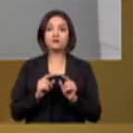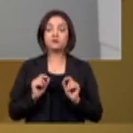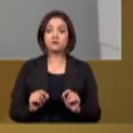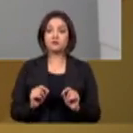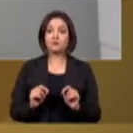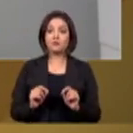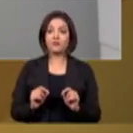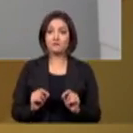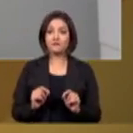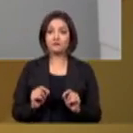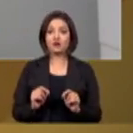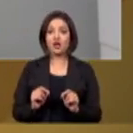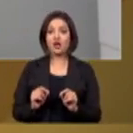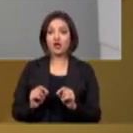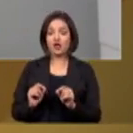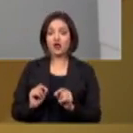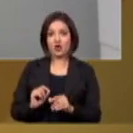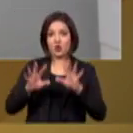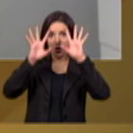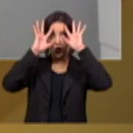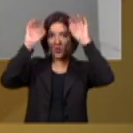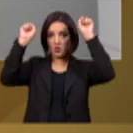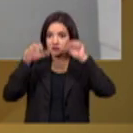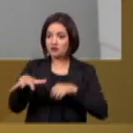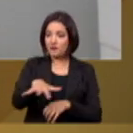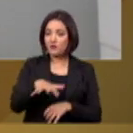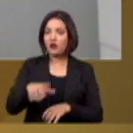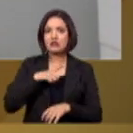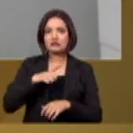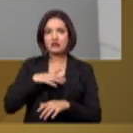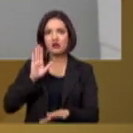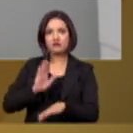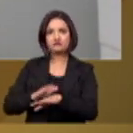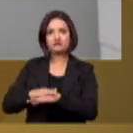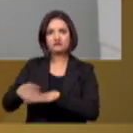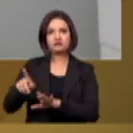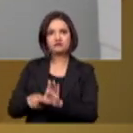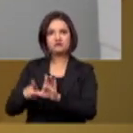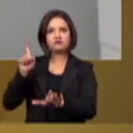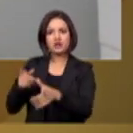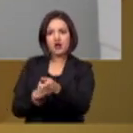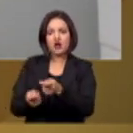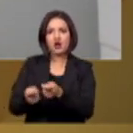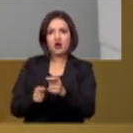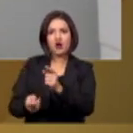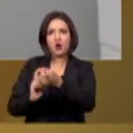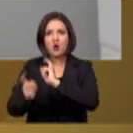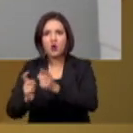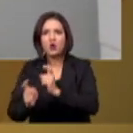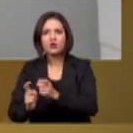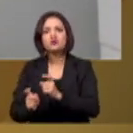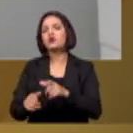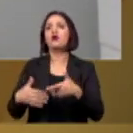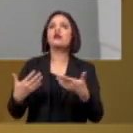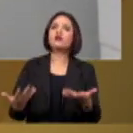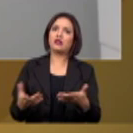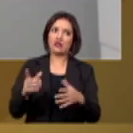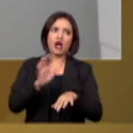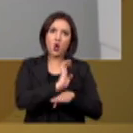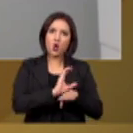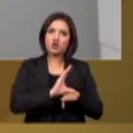prerrogativa de autogoverno dos tribunais estabelecida pela própria constituição federal deve possuir a